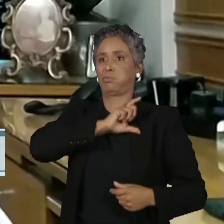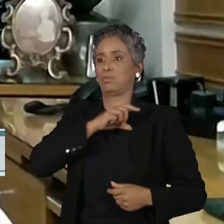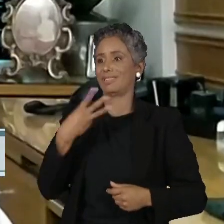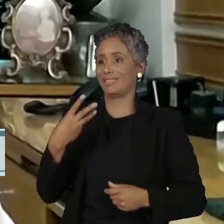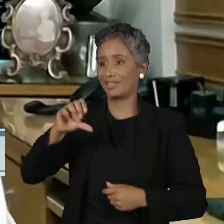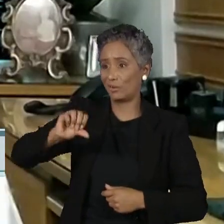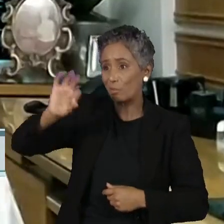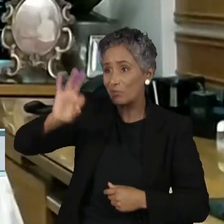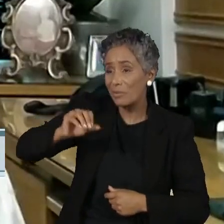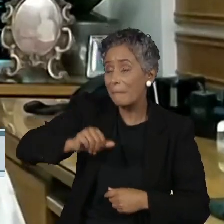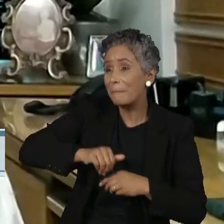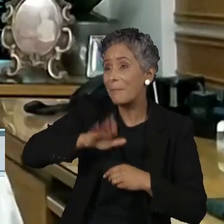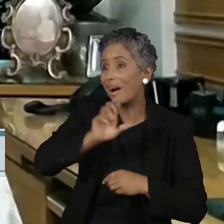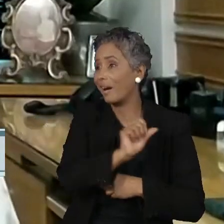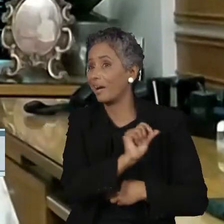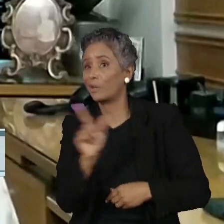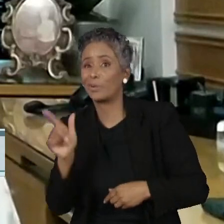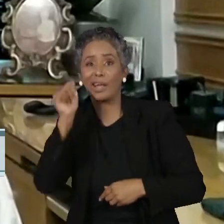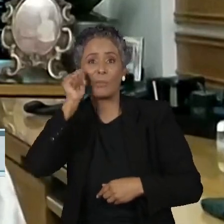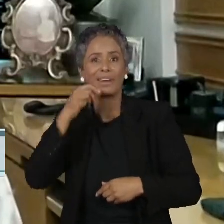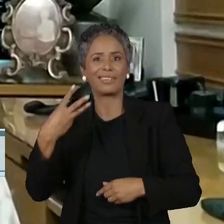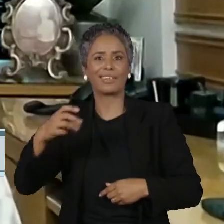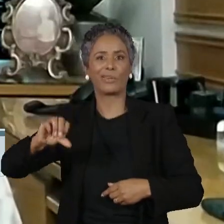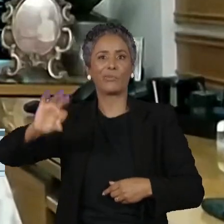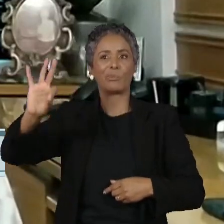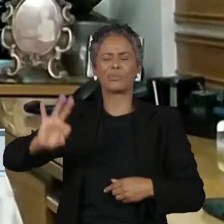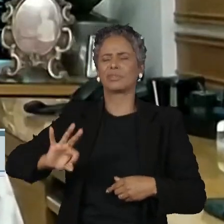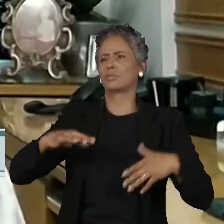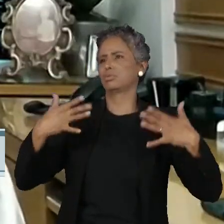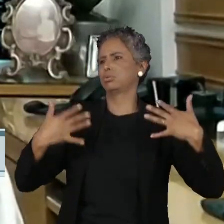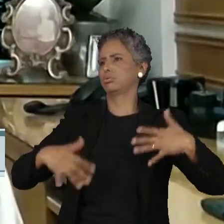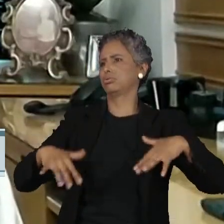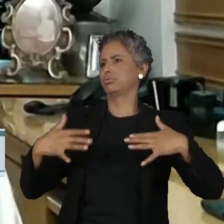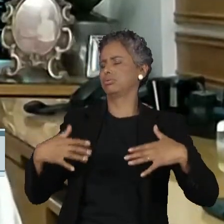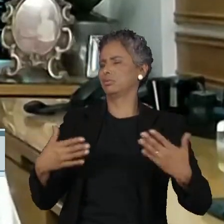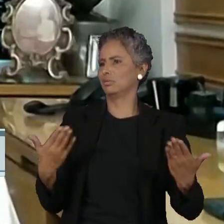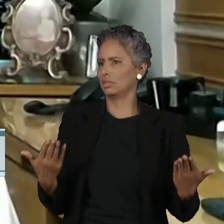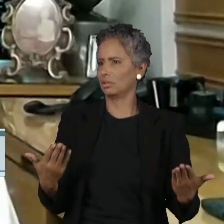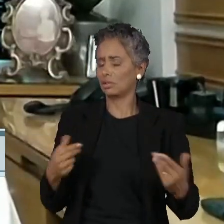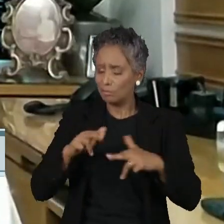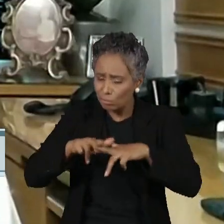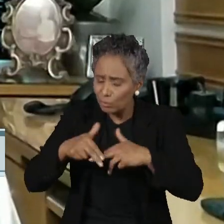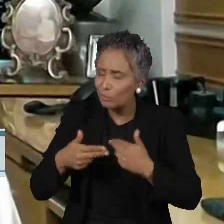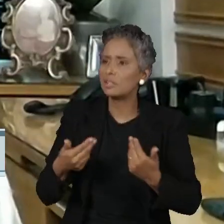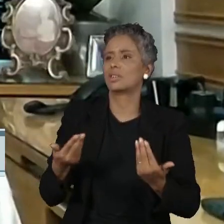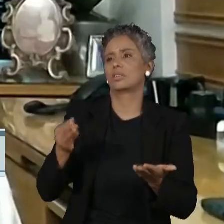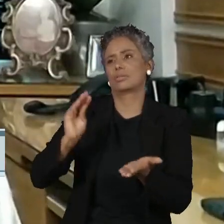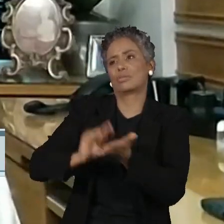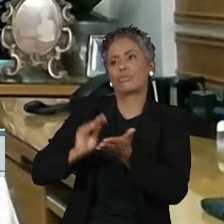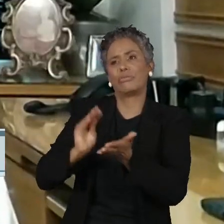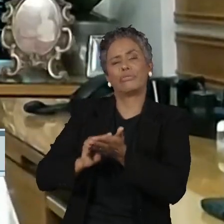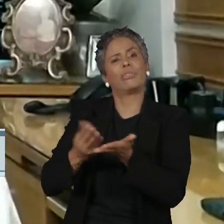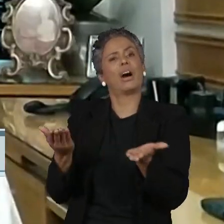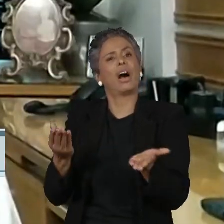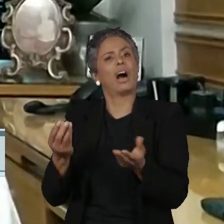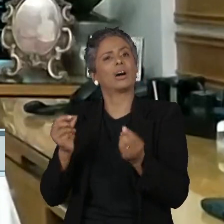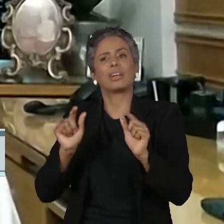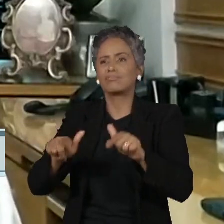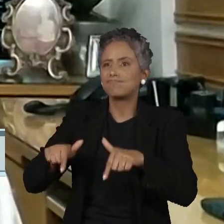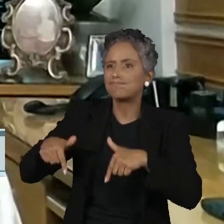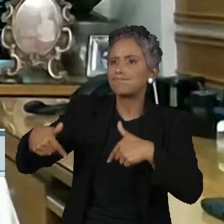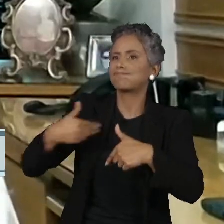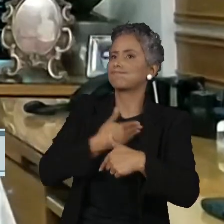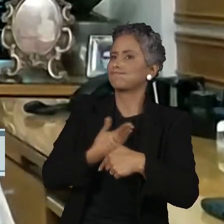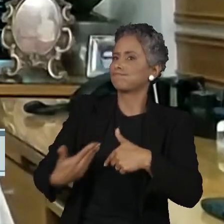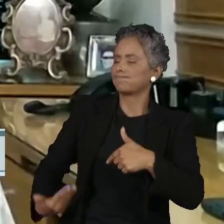mais do que as mulheres. 39%. É impressionante. Por isso, nós temos que investir em políticas públicas,